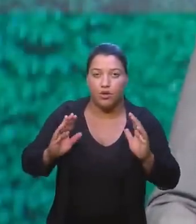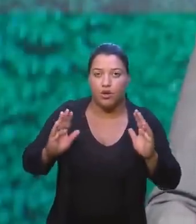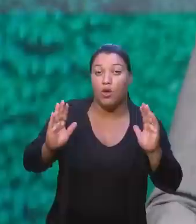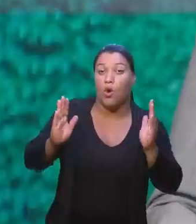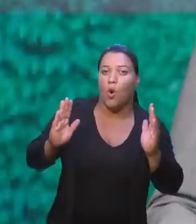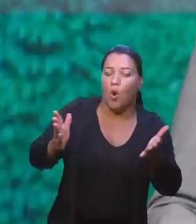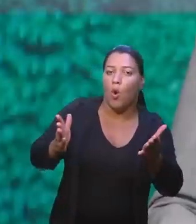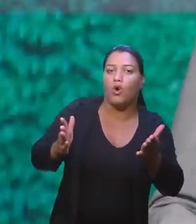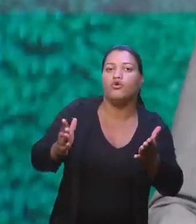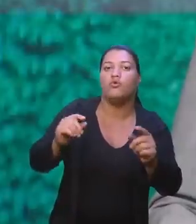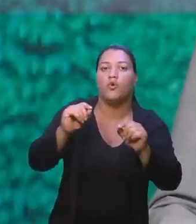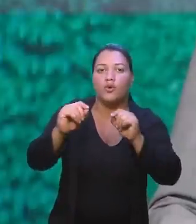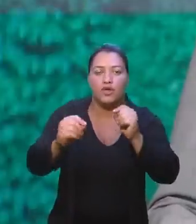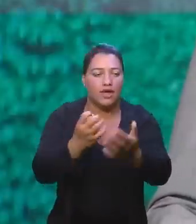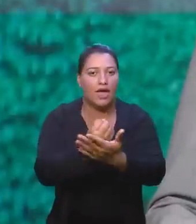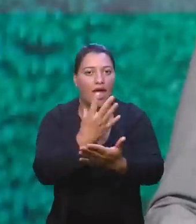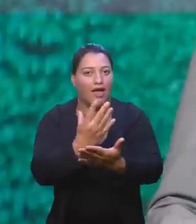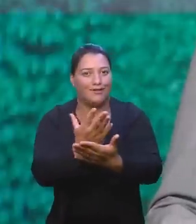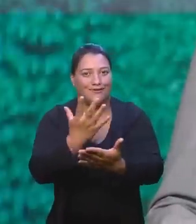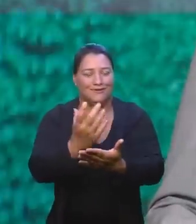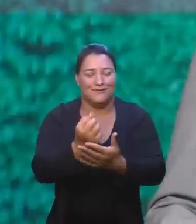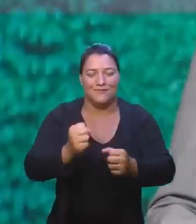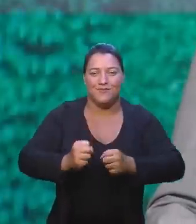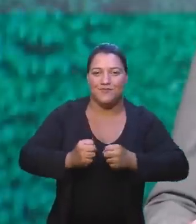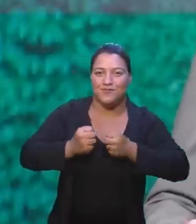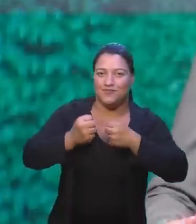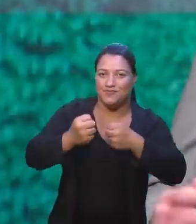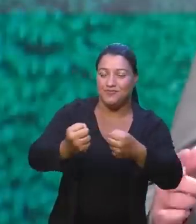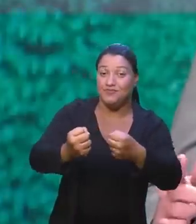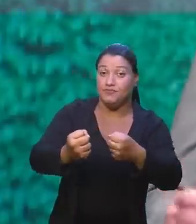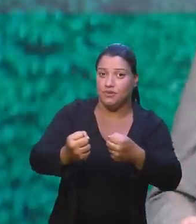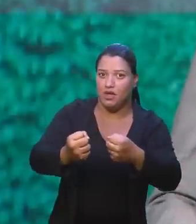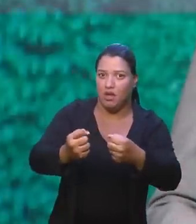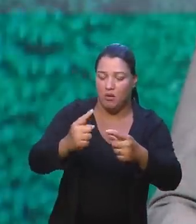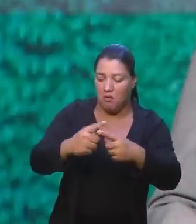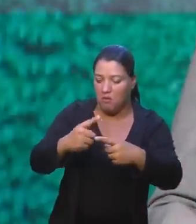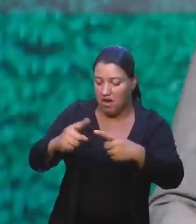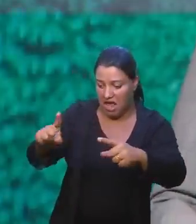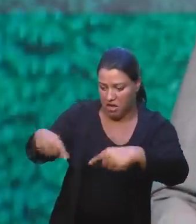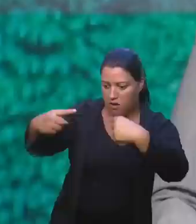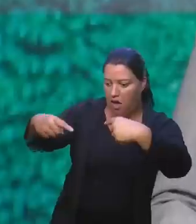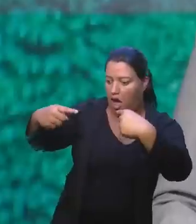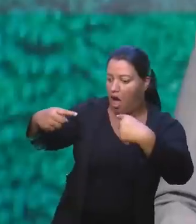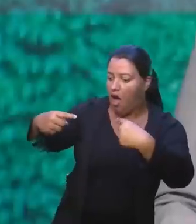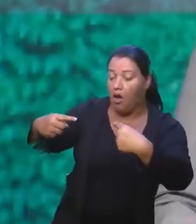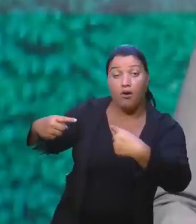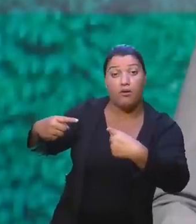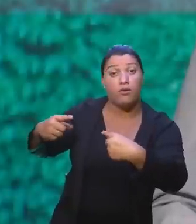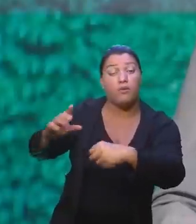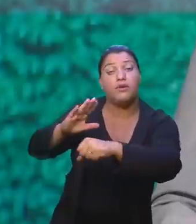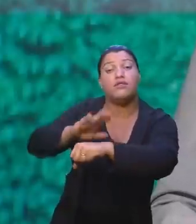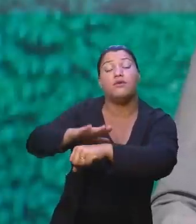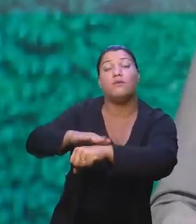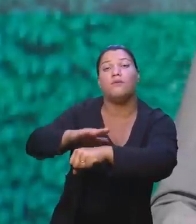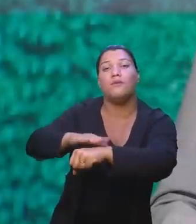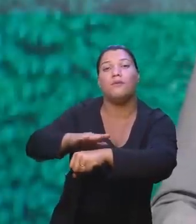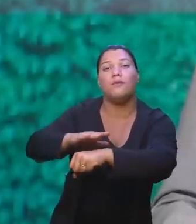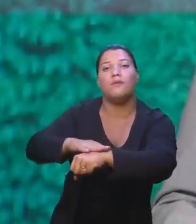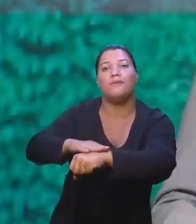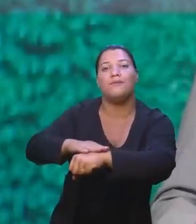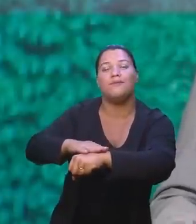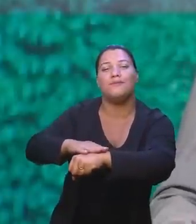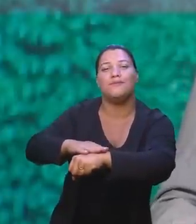combatem, mas de um será seu defensor de amanhã. Os adversários se agitam. Em dado momento, quererão reunir-se